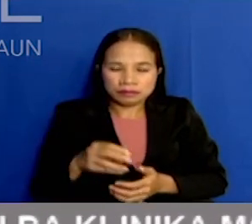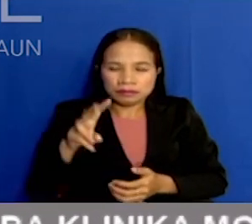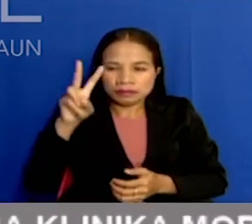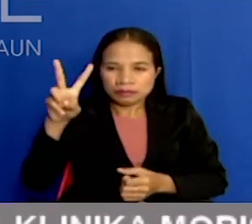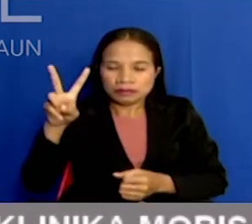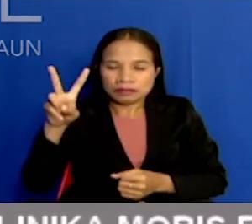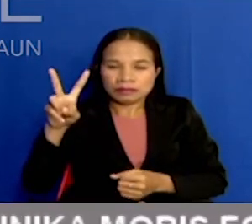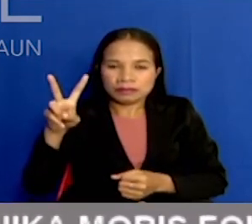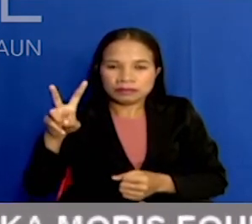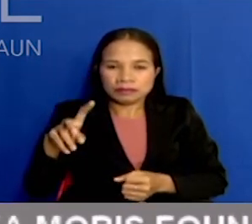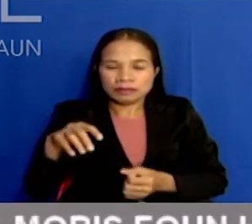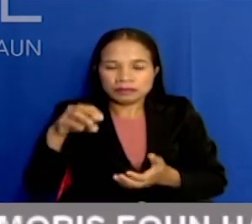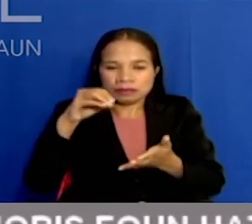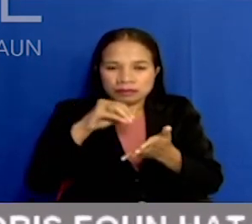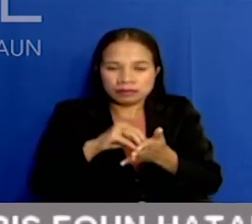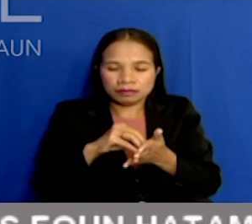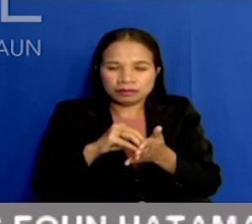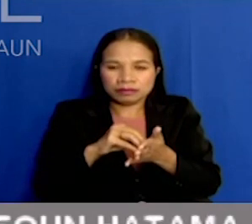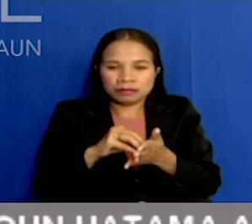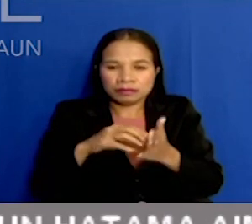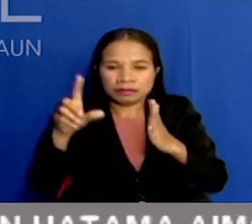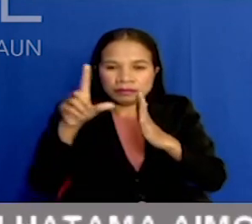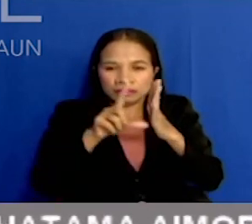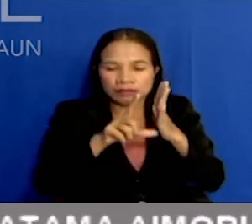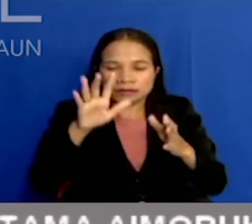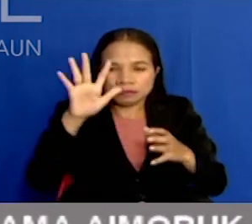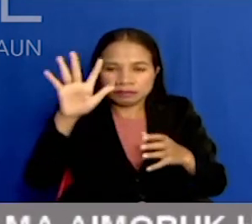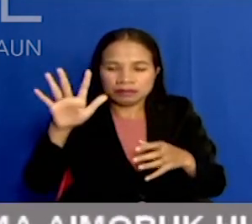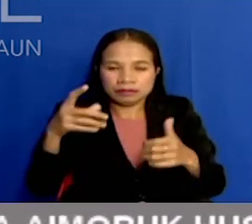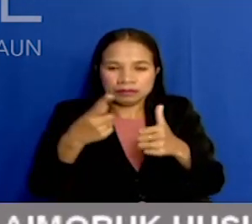é Hatur Matadalan Lima. Primeiro